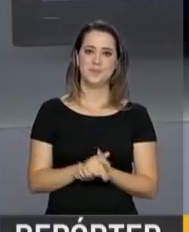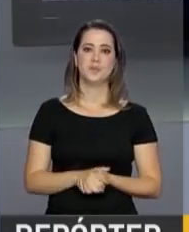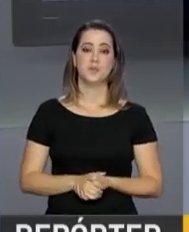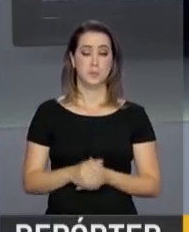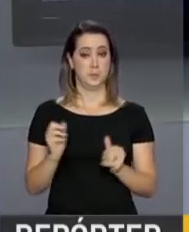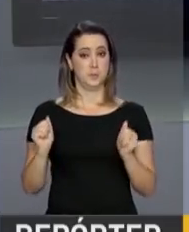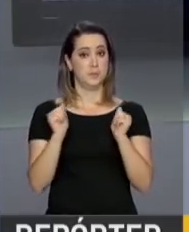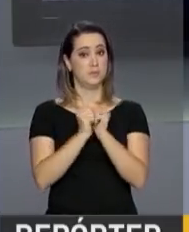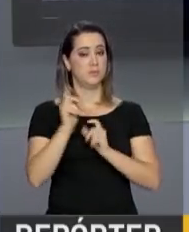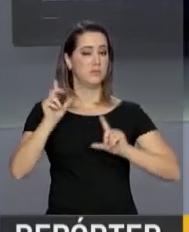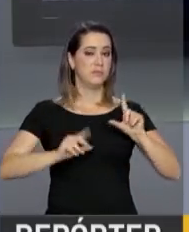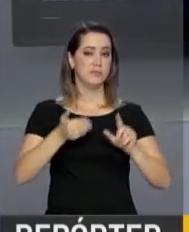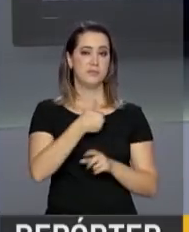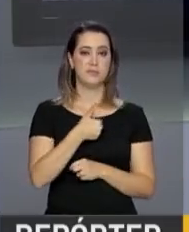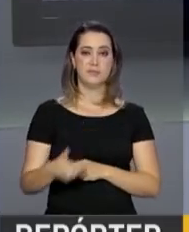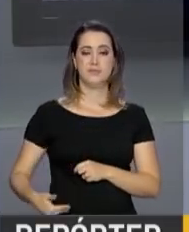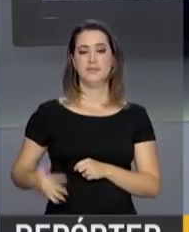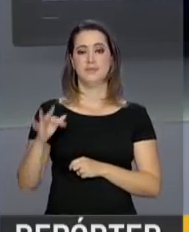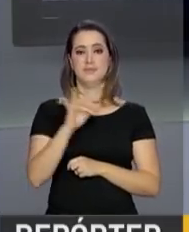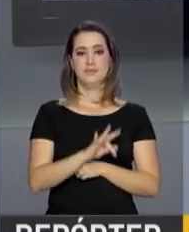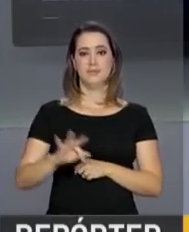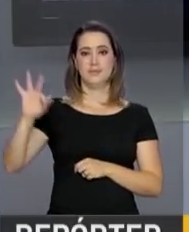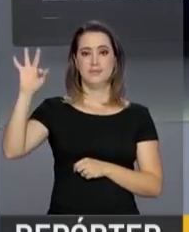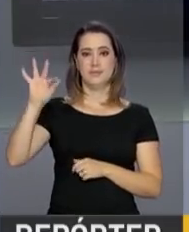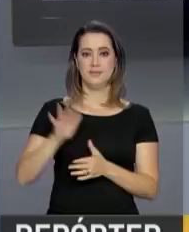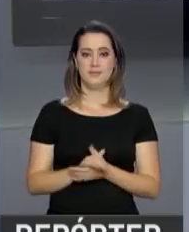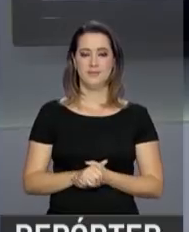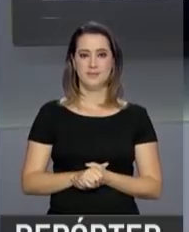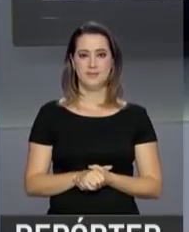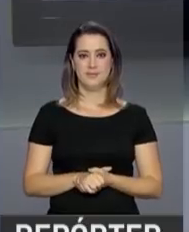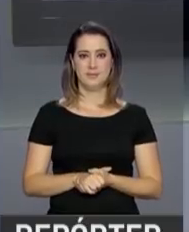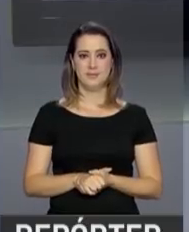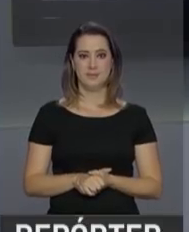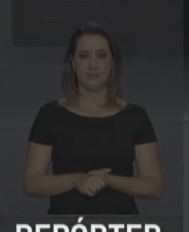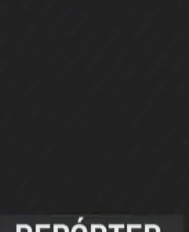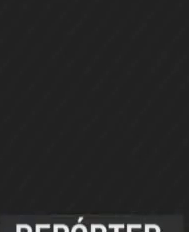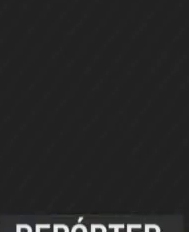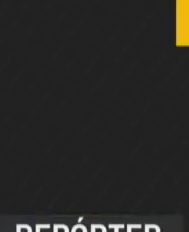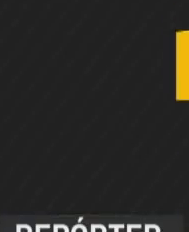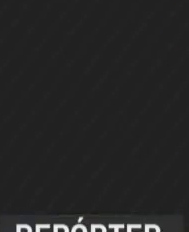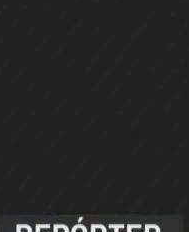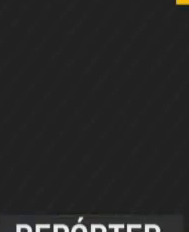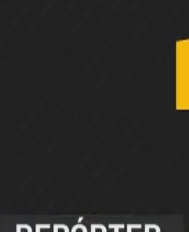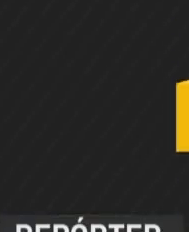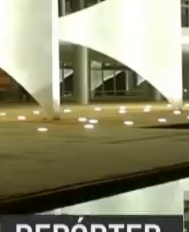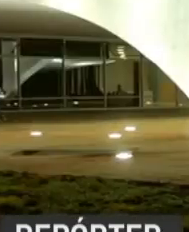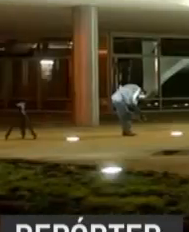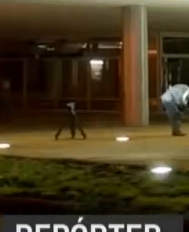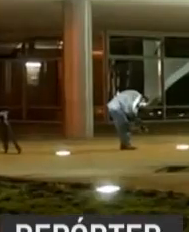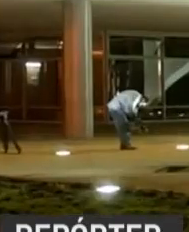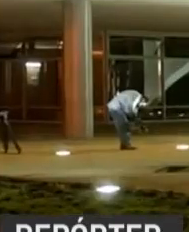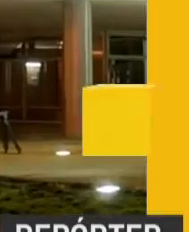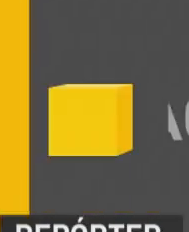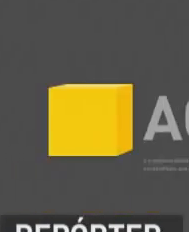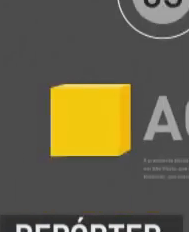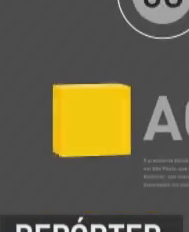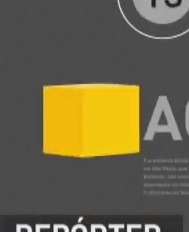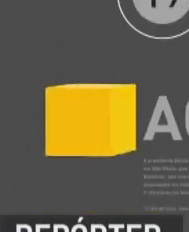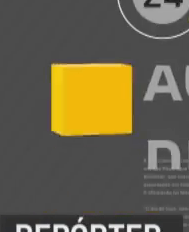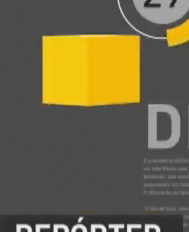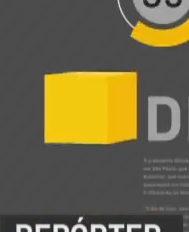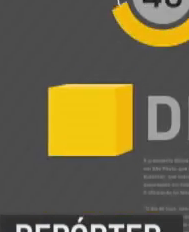internet. Continue com a gente na NBR, a TV do Governo Federal.